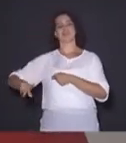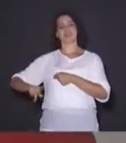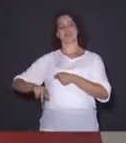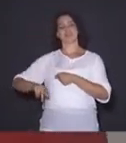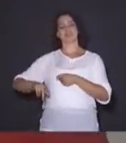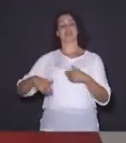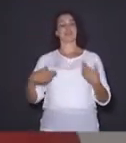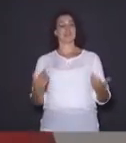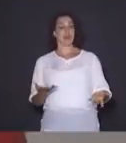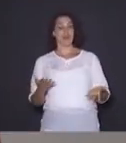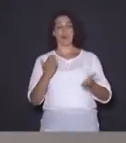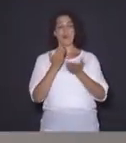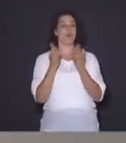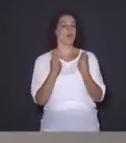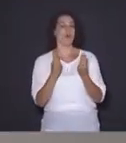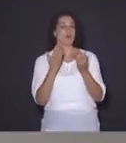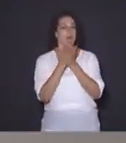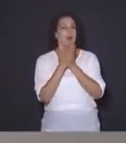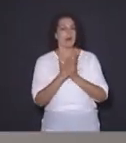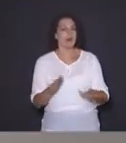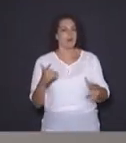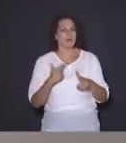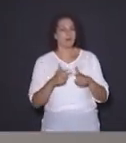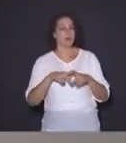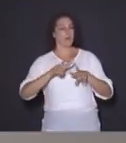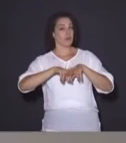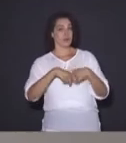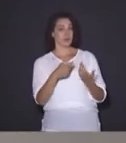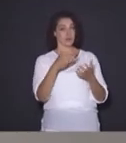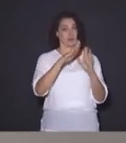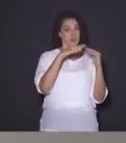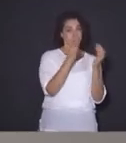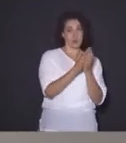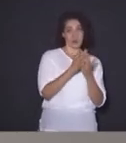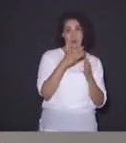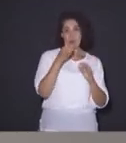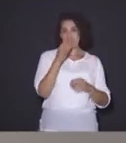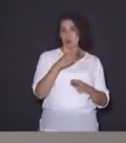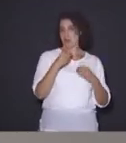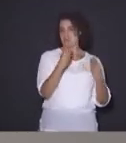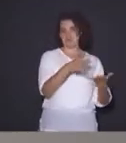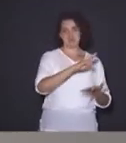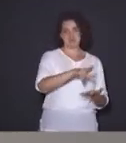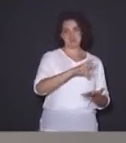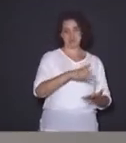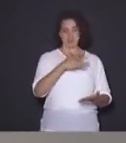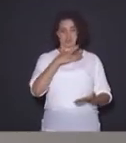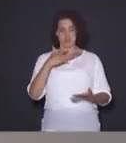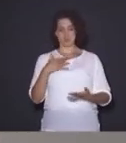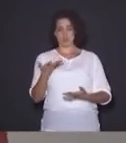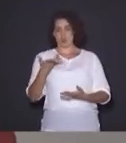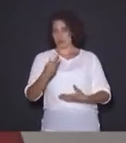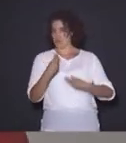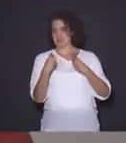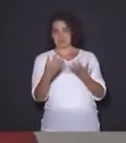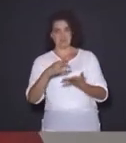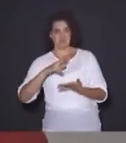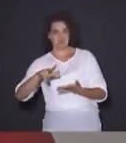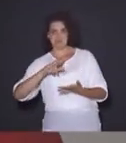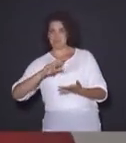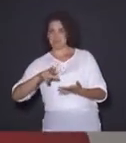solução já que ele não da escola boa não da saúde de qualidade não dá